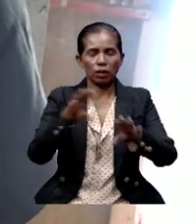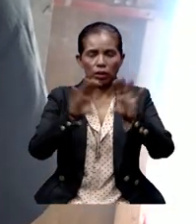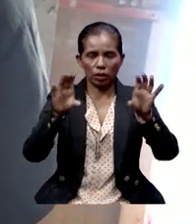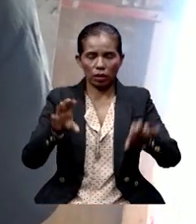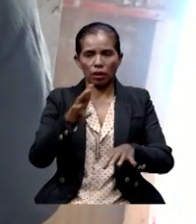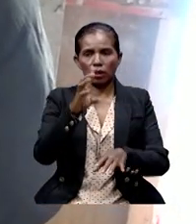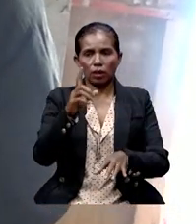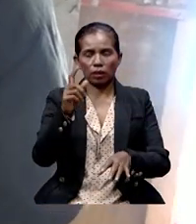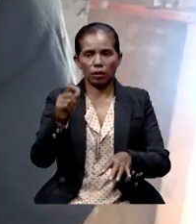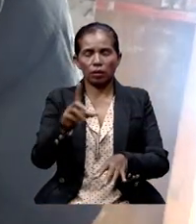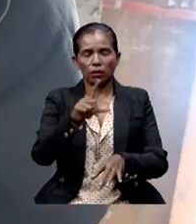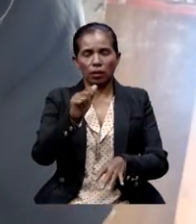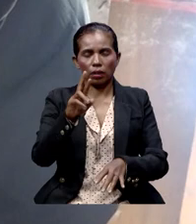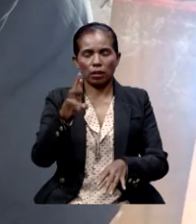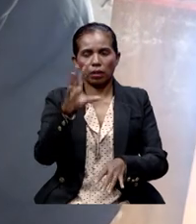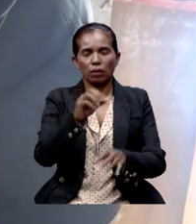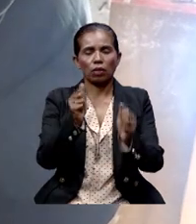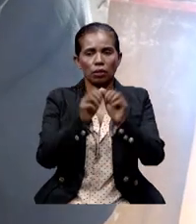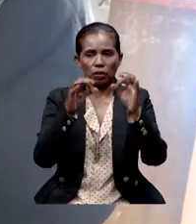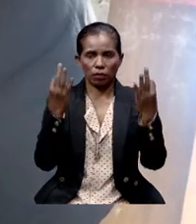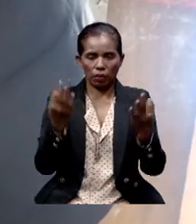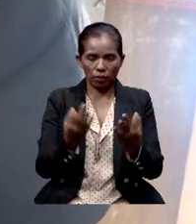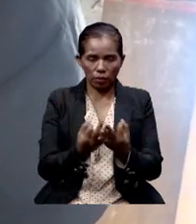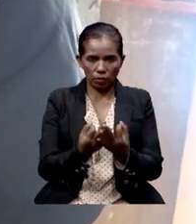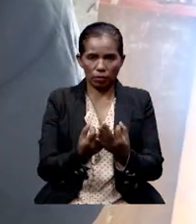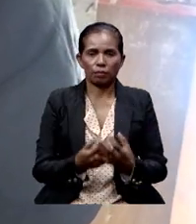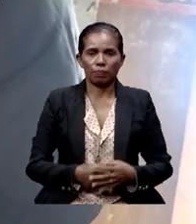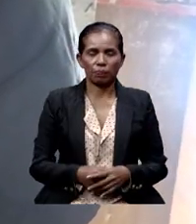eri de tele ba Laura Mendonça ho ne familia equipa cobertura di Emen.